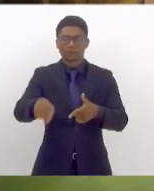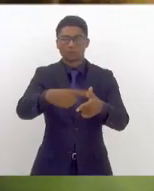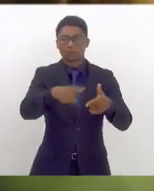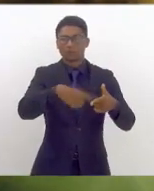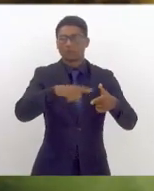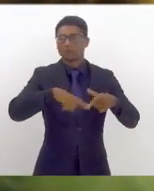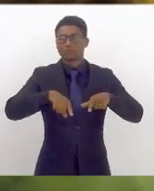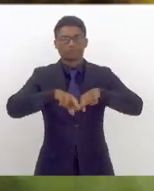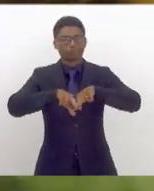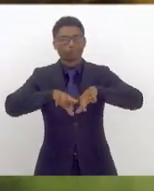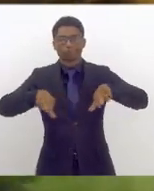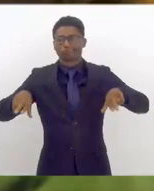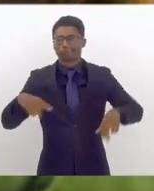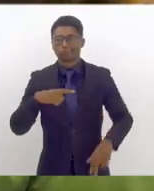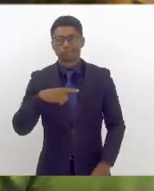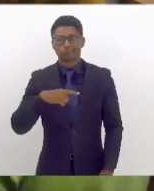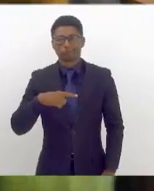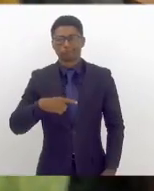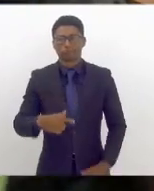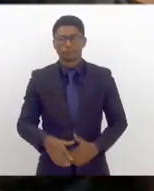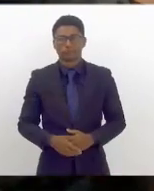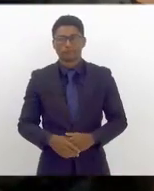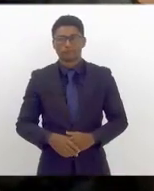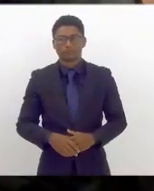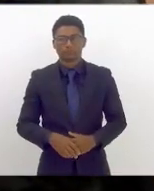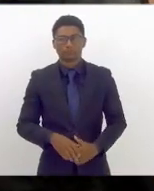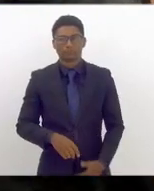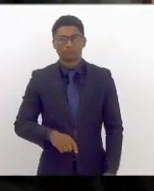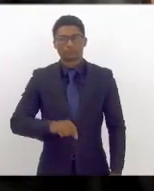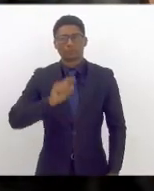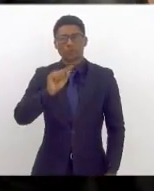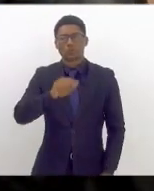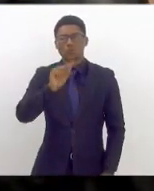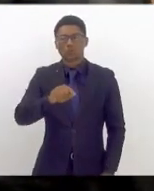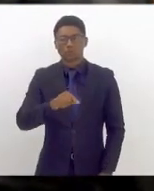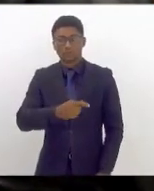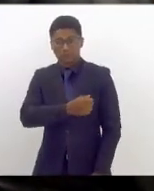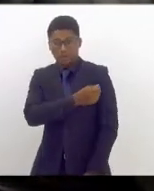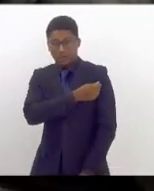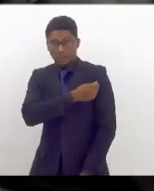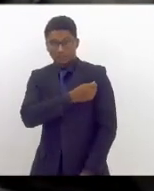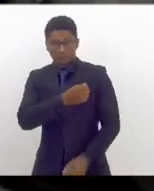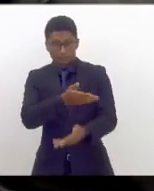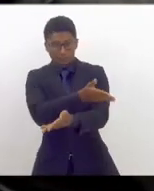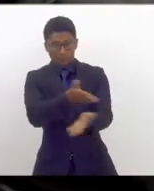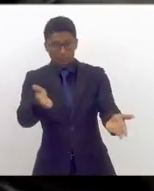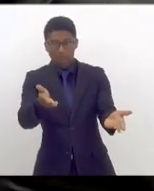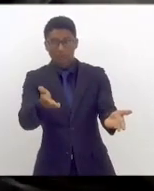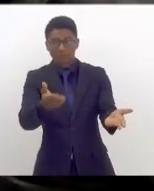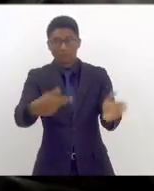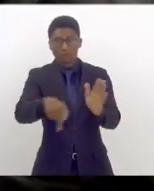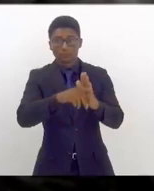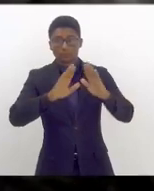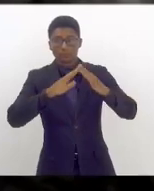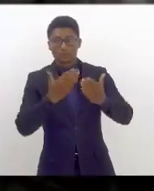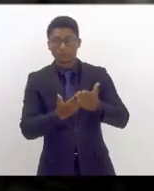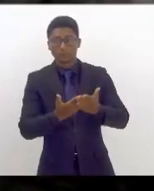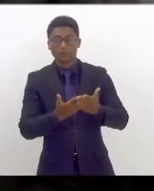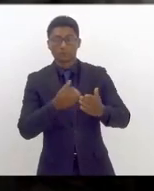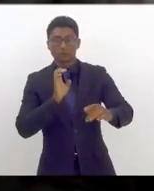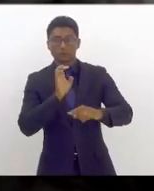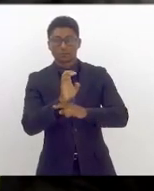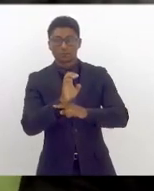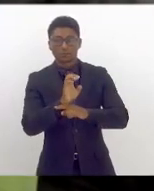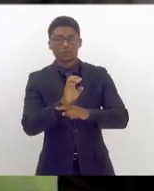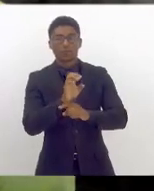deputada Dani Monteiro relacionados a permanência de estudantes das nossas redes públicas estaduais tanto de Educação